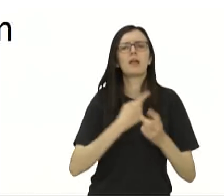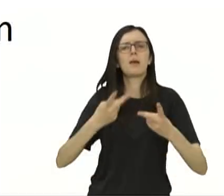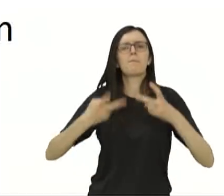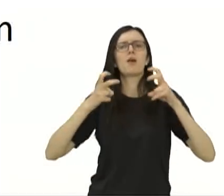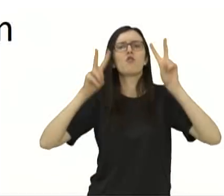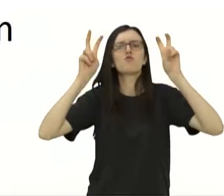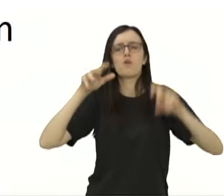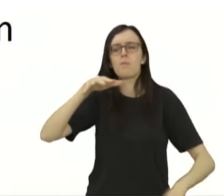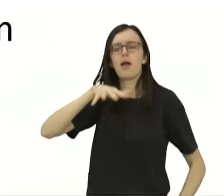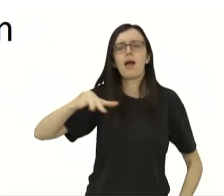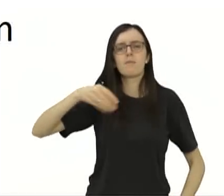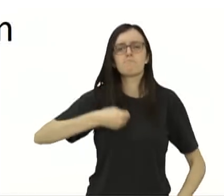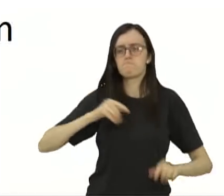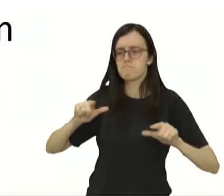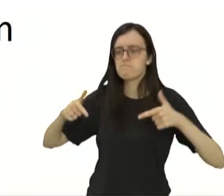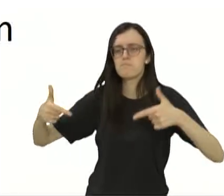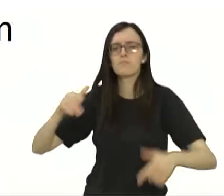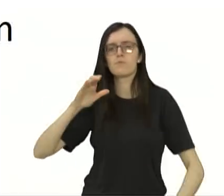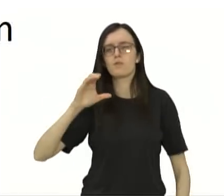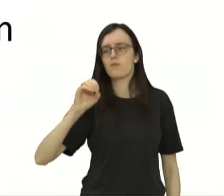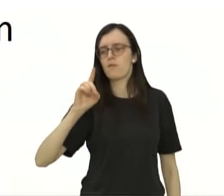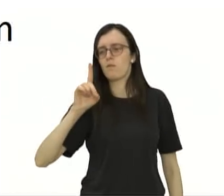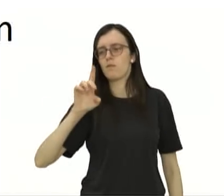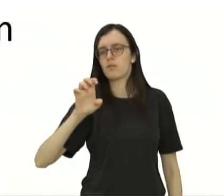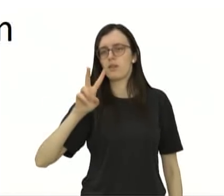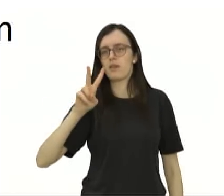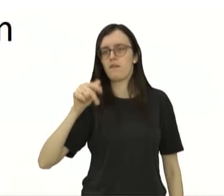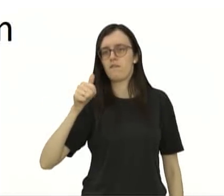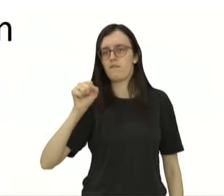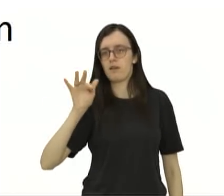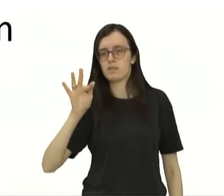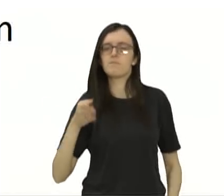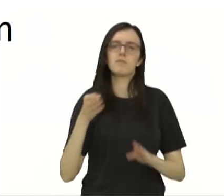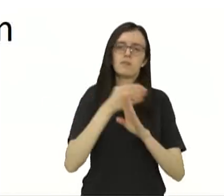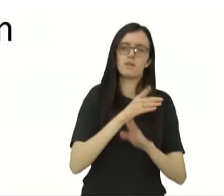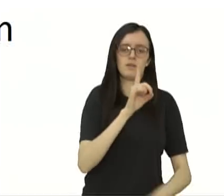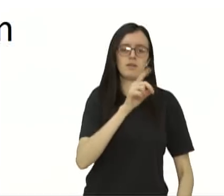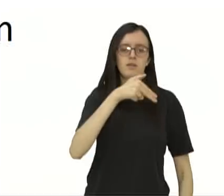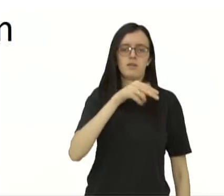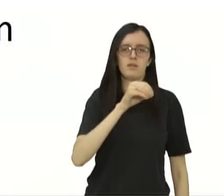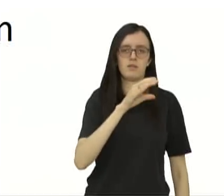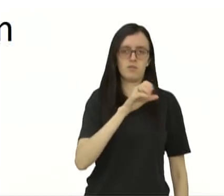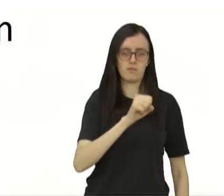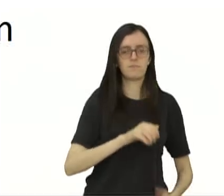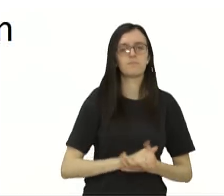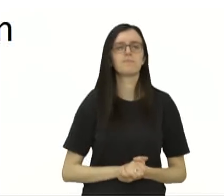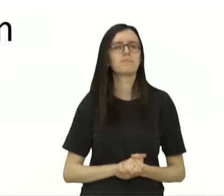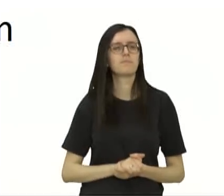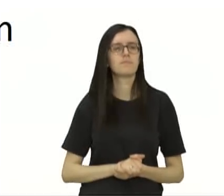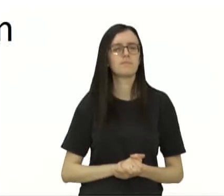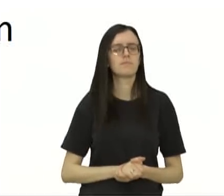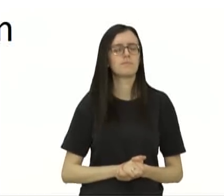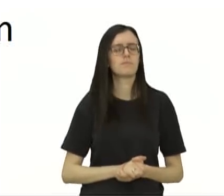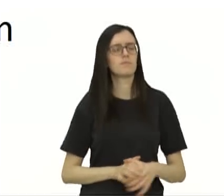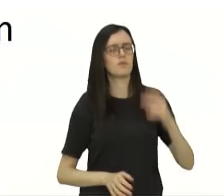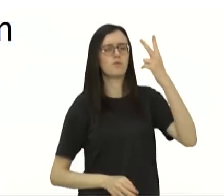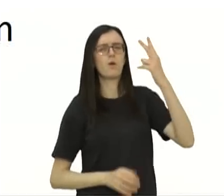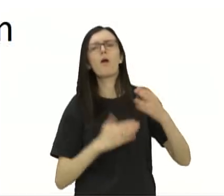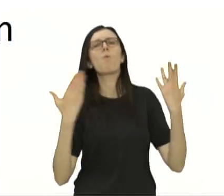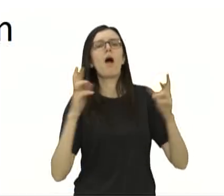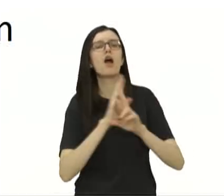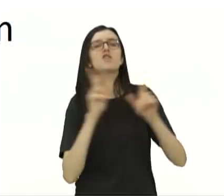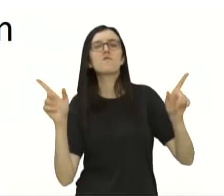sobre a área de atuação da Codevasf e do DENOX? Número 2. Quais as diferenças das atividades